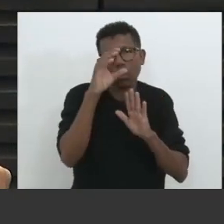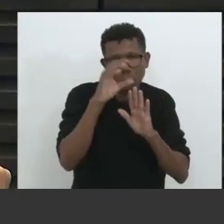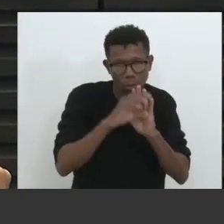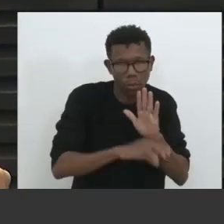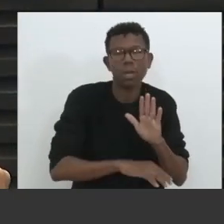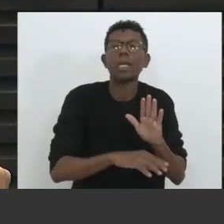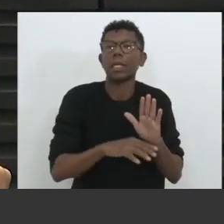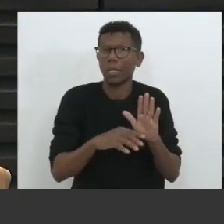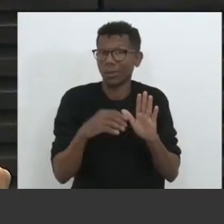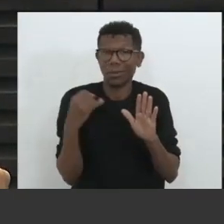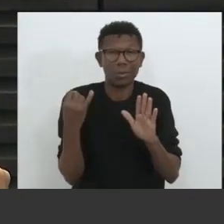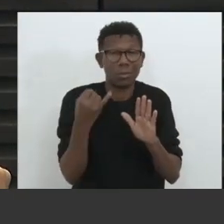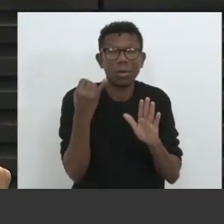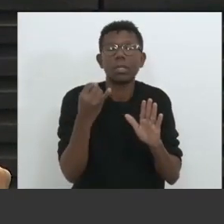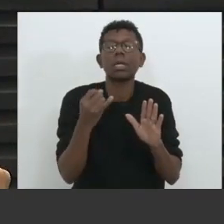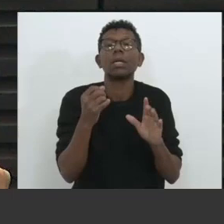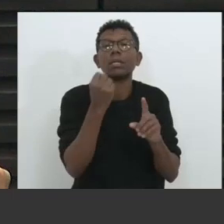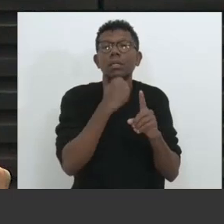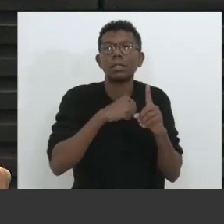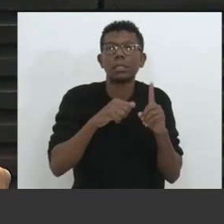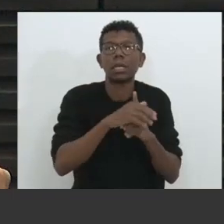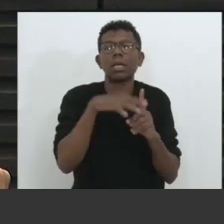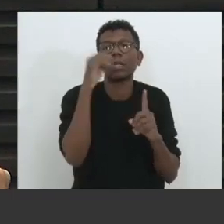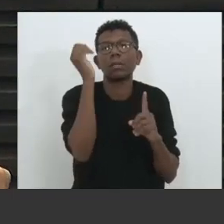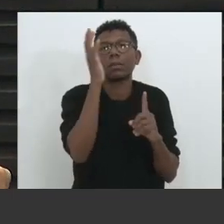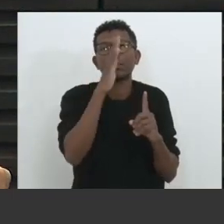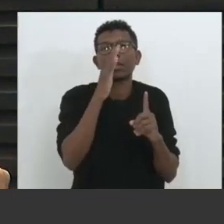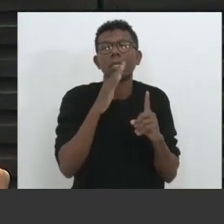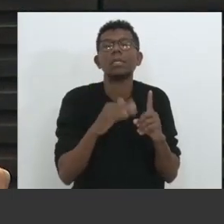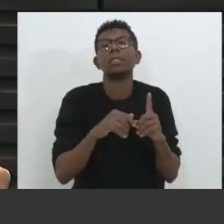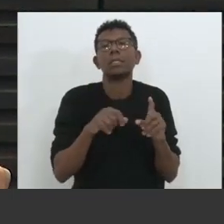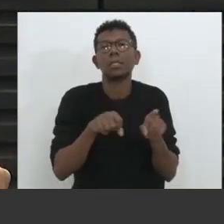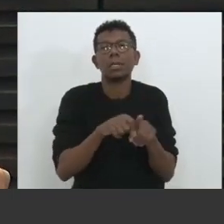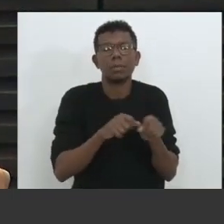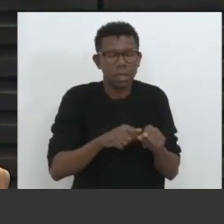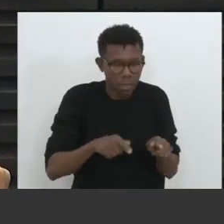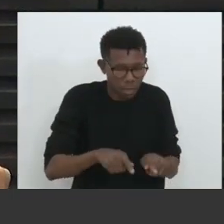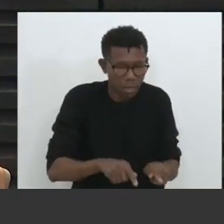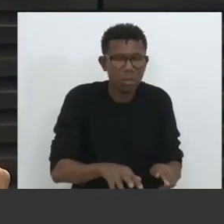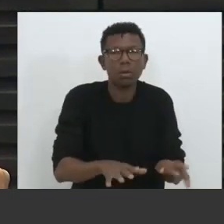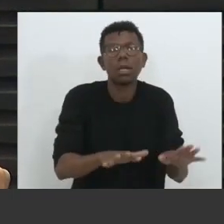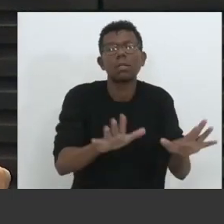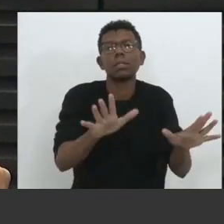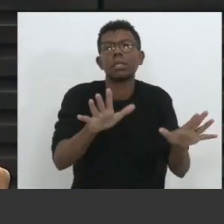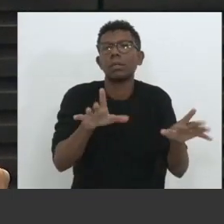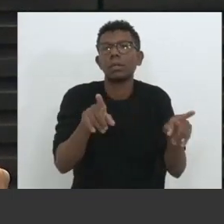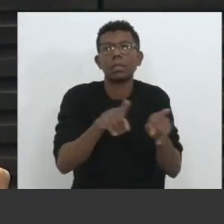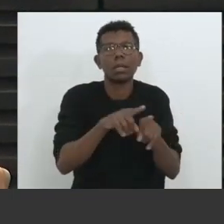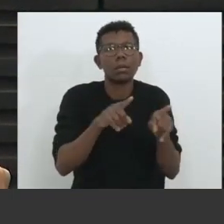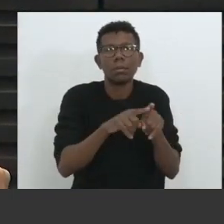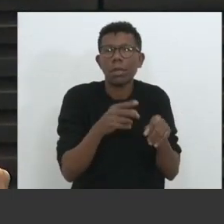a sociedade brasileira e guarulhense através de sua atuação em busca de mais cultura e de uma arte